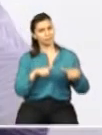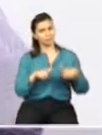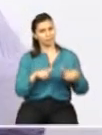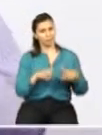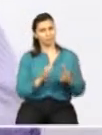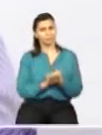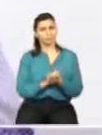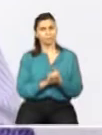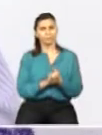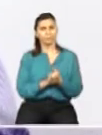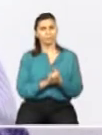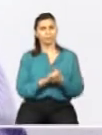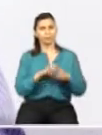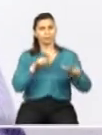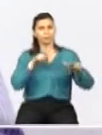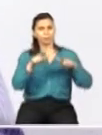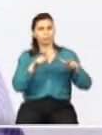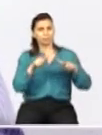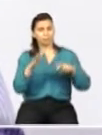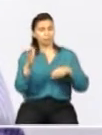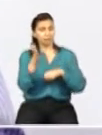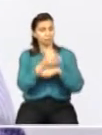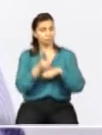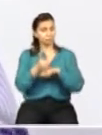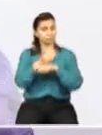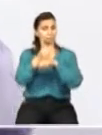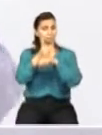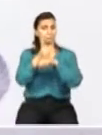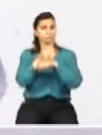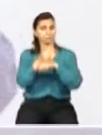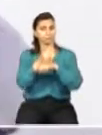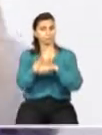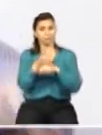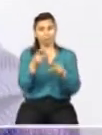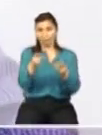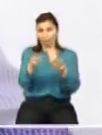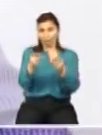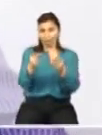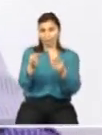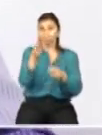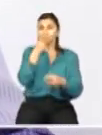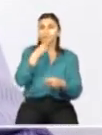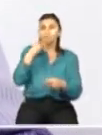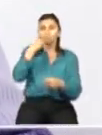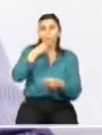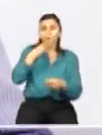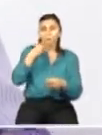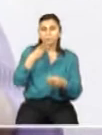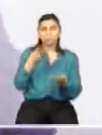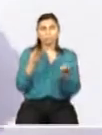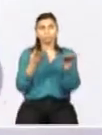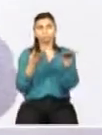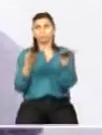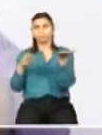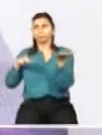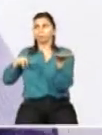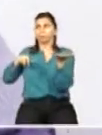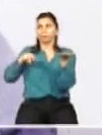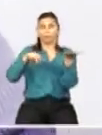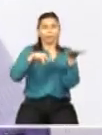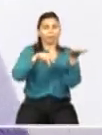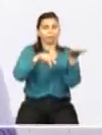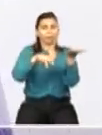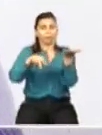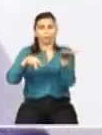tanto o trabalho de profissão, vendendo doce, um tabuleiro de bolo a pé, as comunidades me comprando